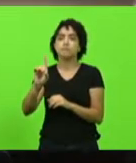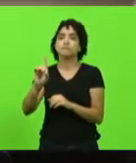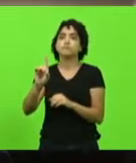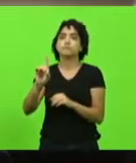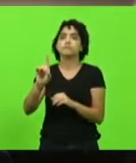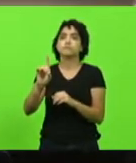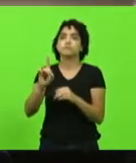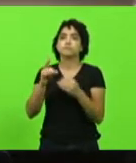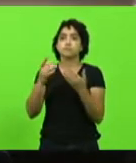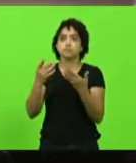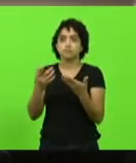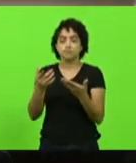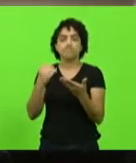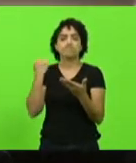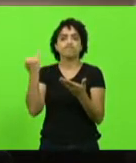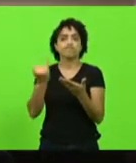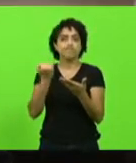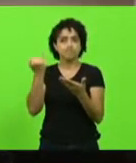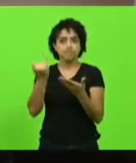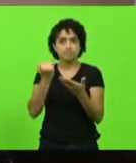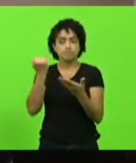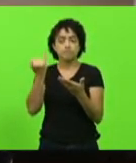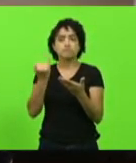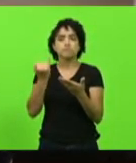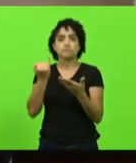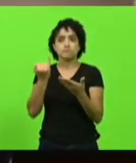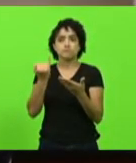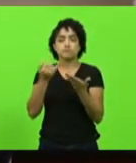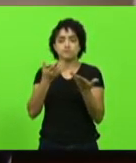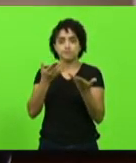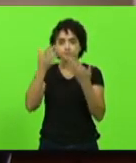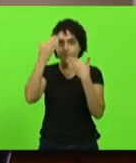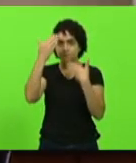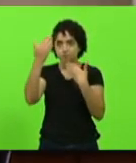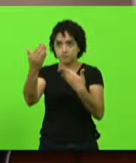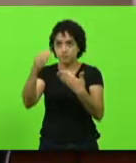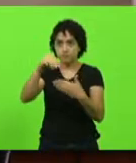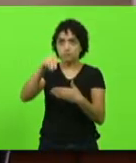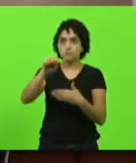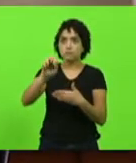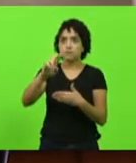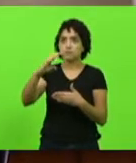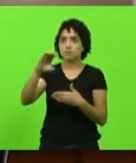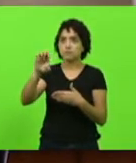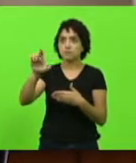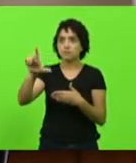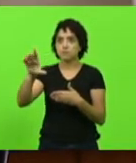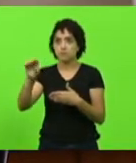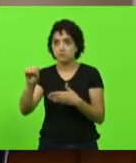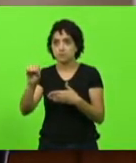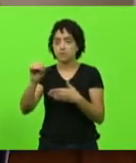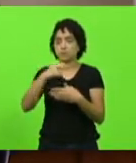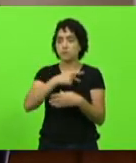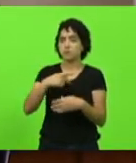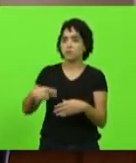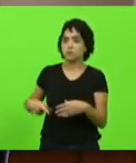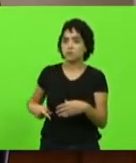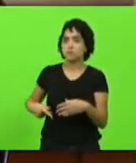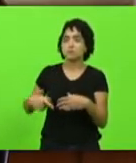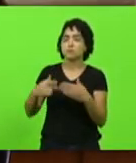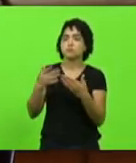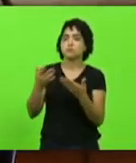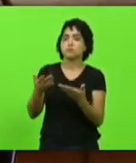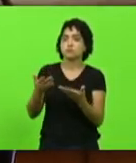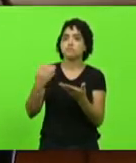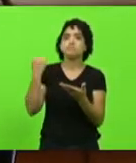Veja tamanha importância, e eu quero agradecer o Marcelo Petrelli, que é o presidente do grupo, tamanha importância para